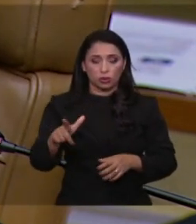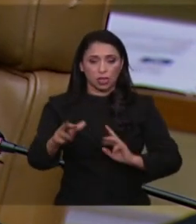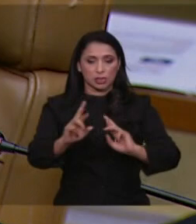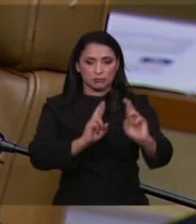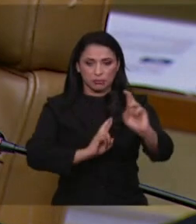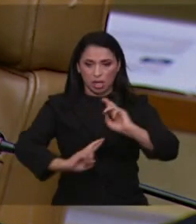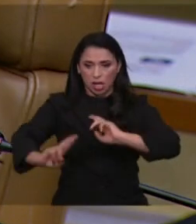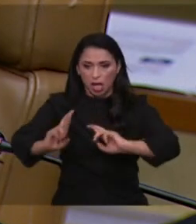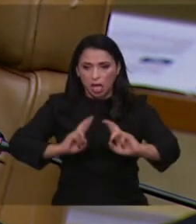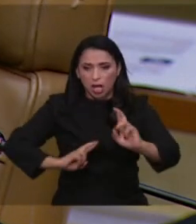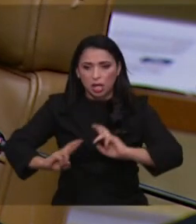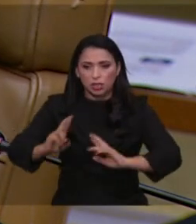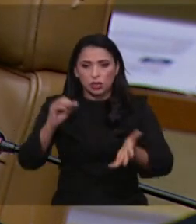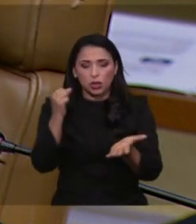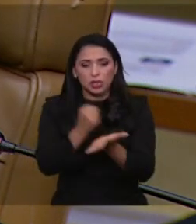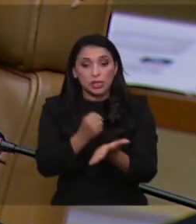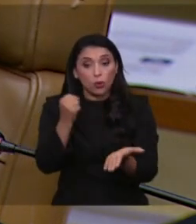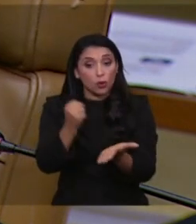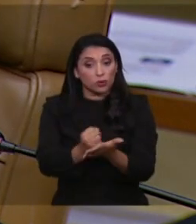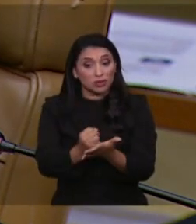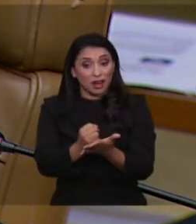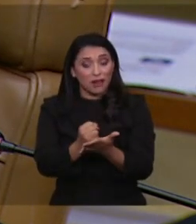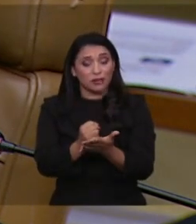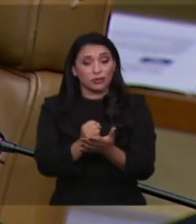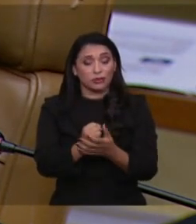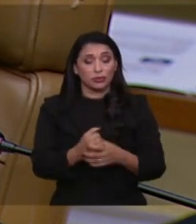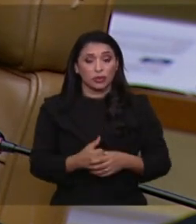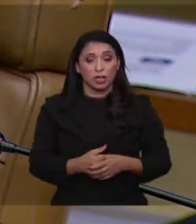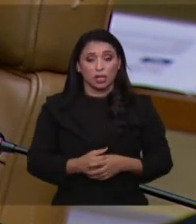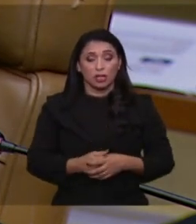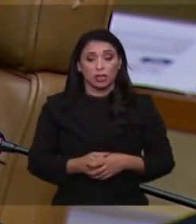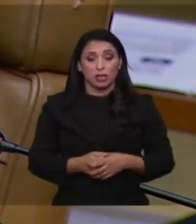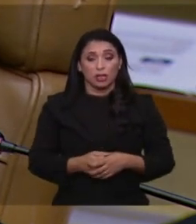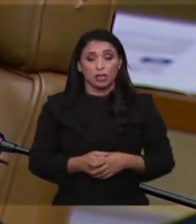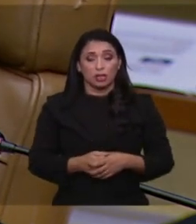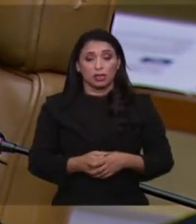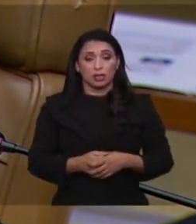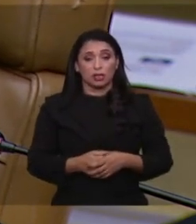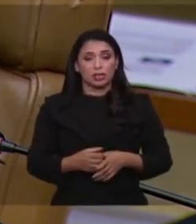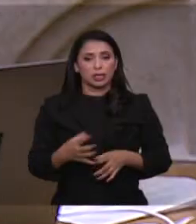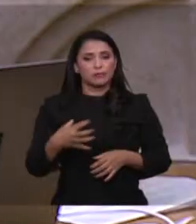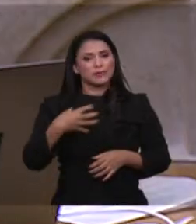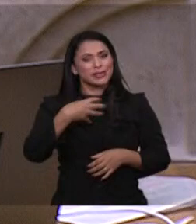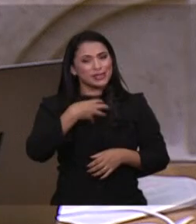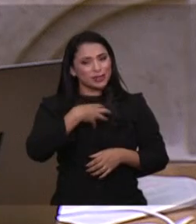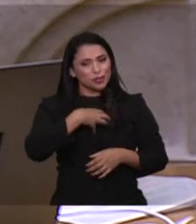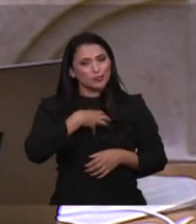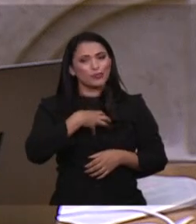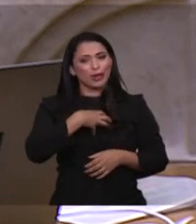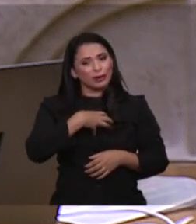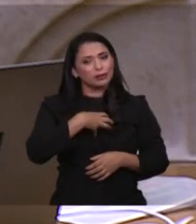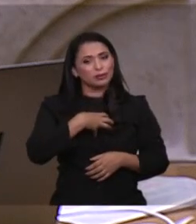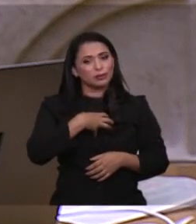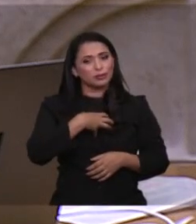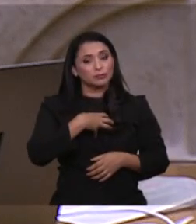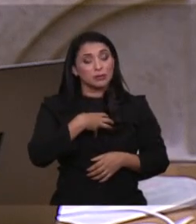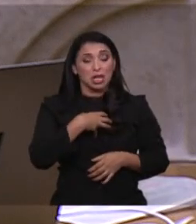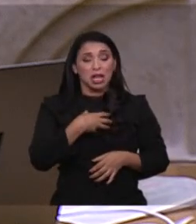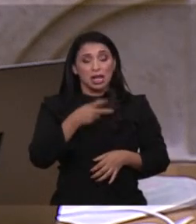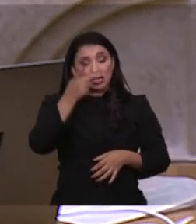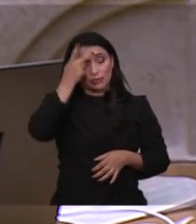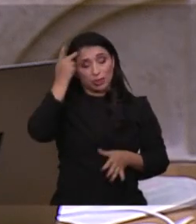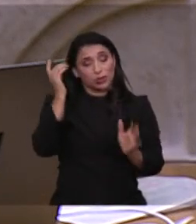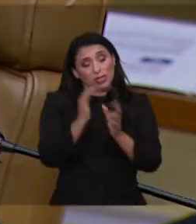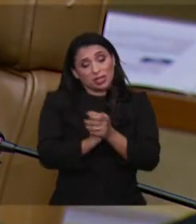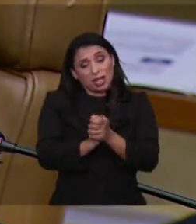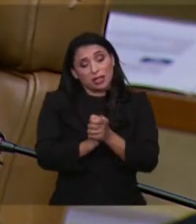E é um contrato de com natureza, com uma forte carga sentimental na sua formação. As pessoas se unem por